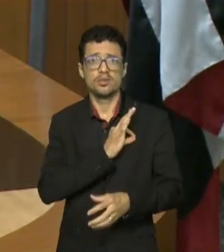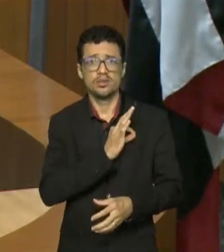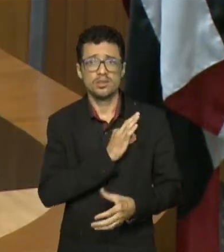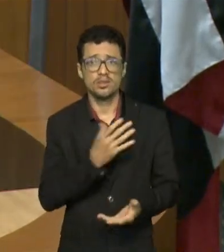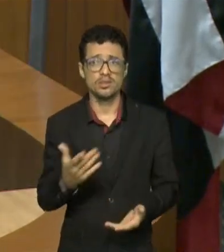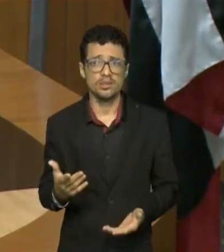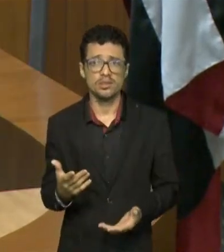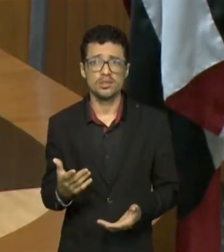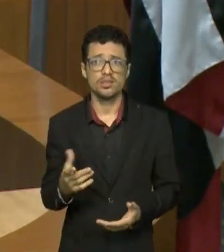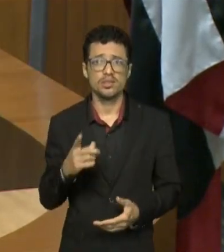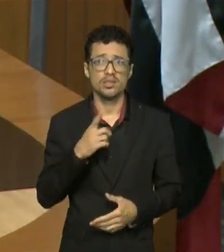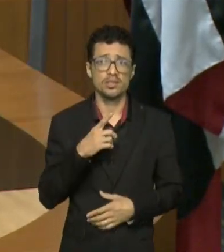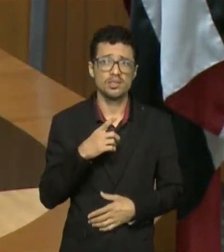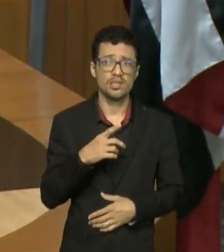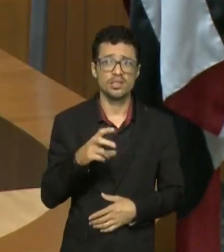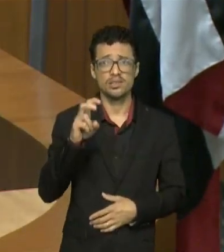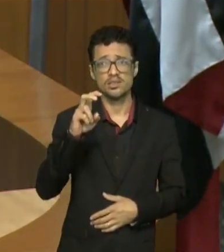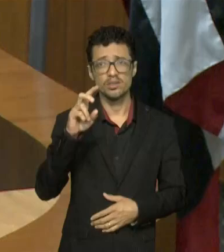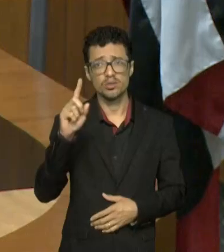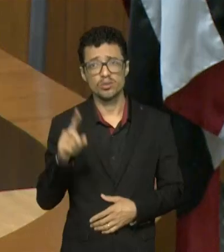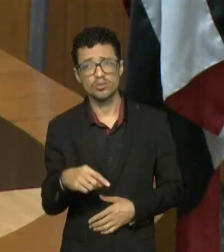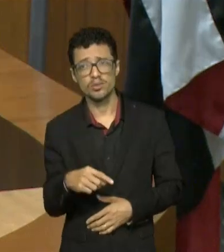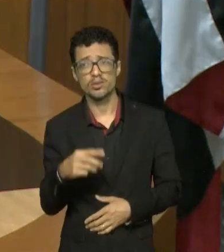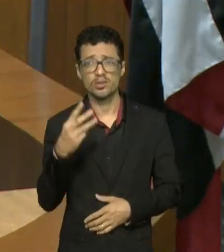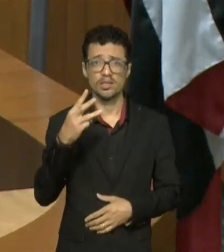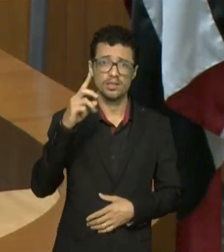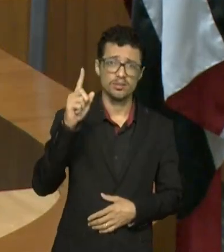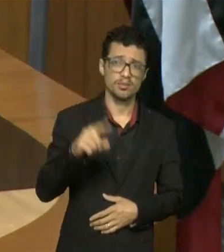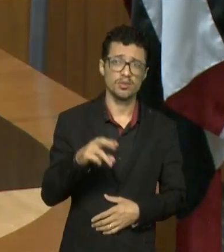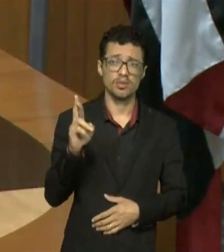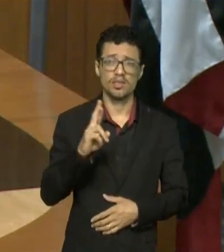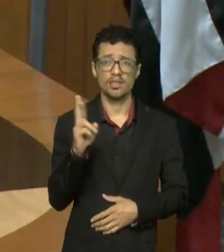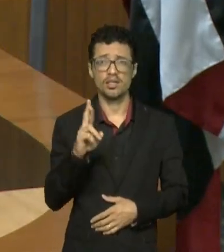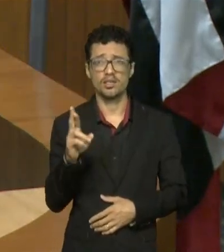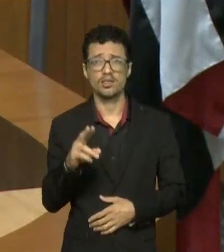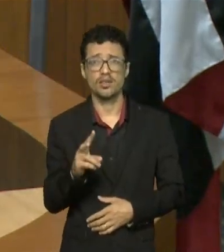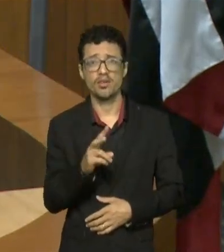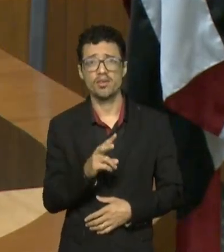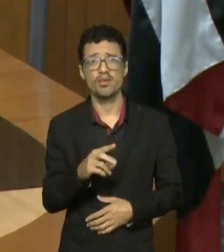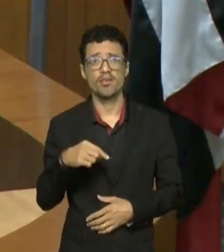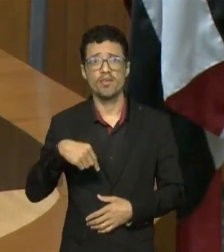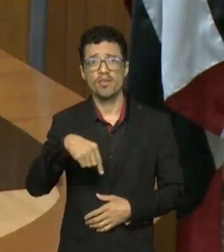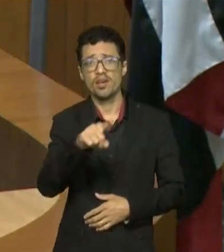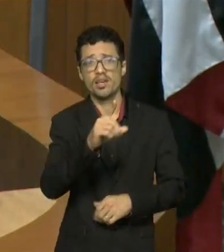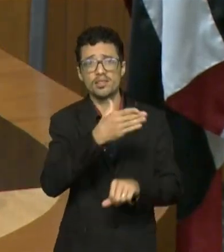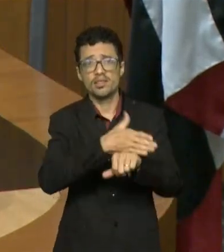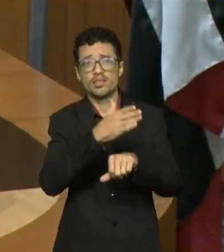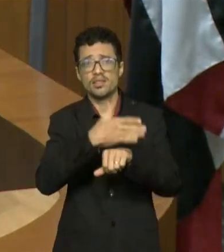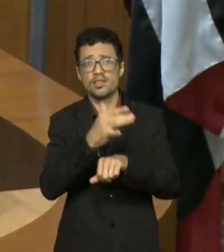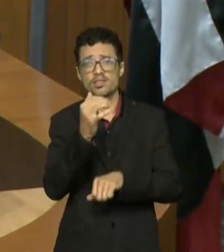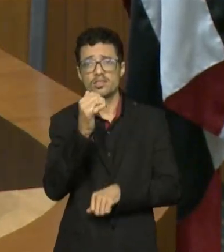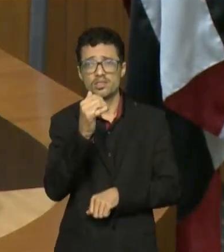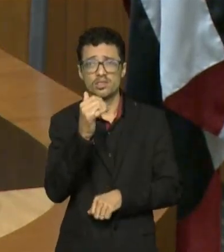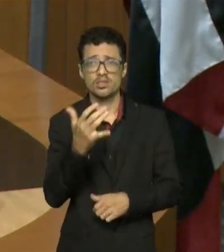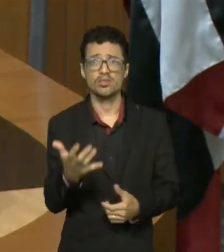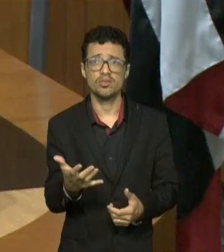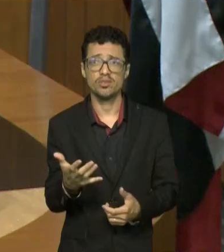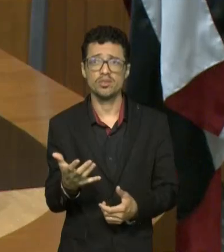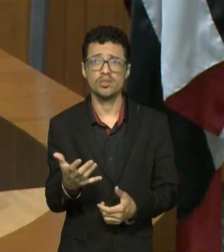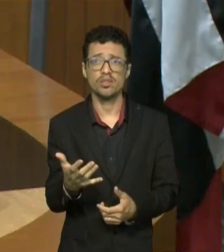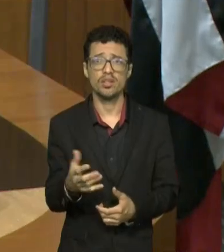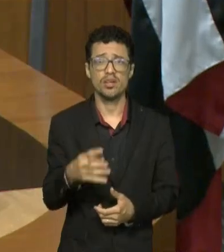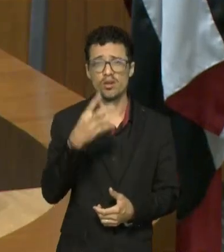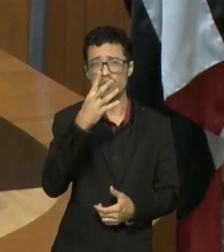treinamento de tiro com 100 disparos, ali o Renan também, que é uma pessoa que é um CAC, sabe que vai custar isso aí 400,